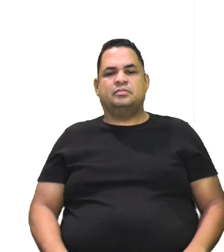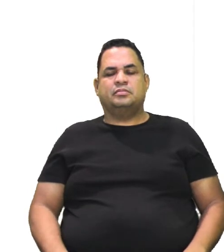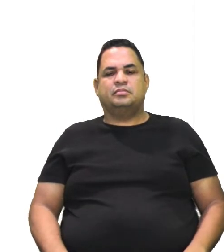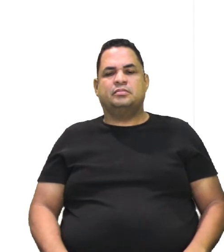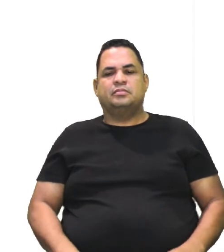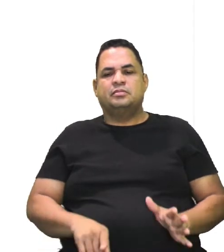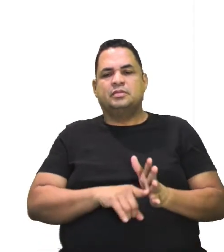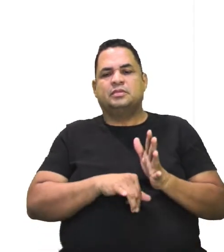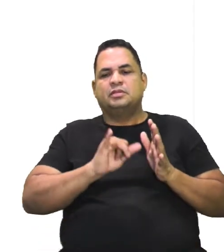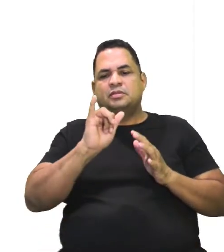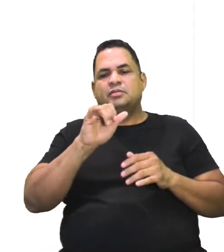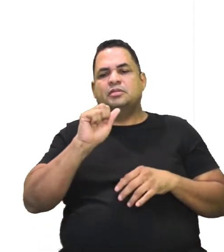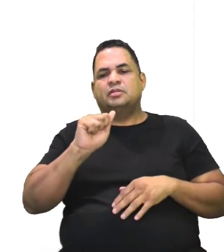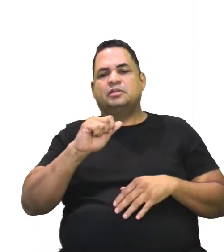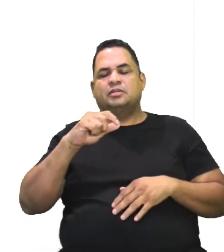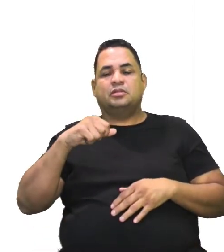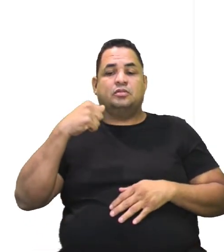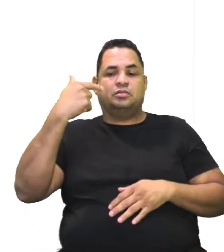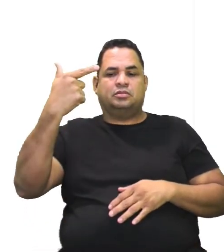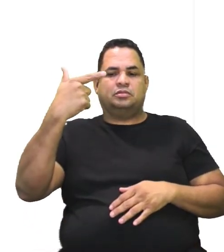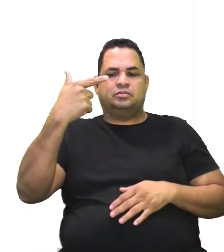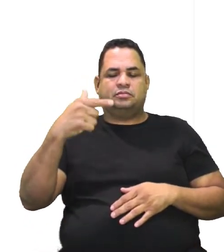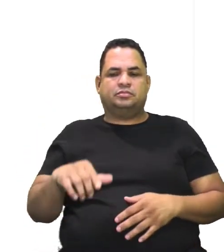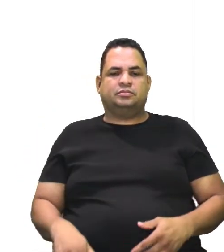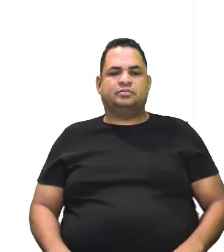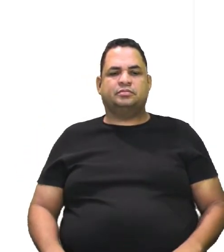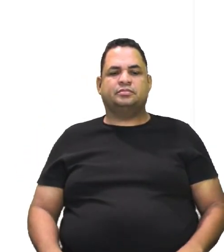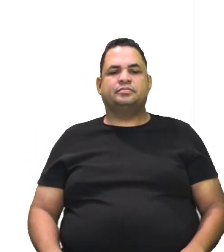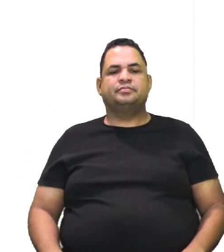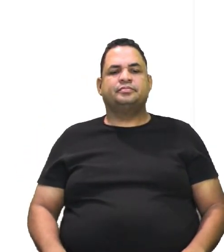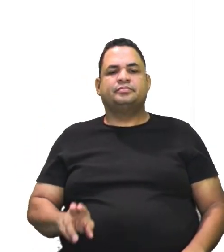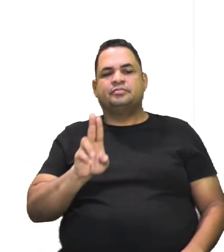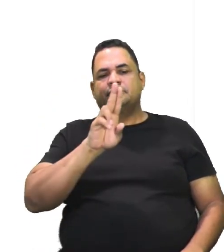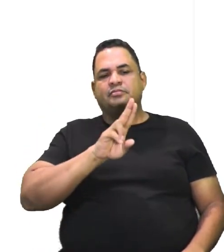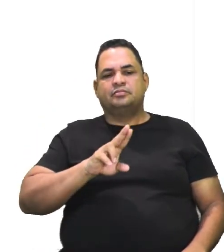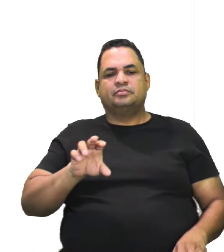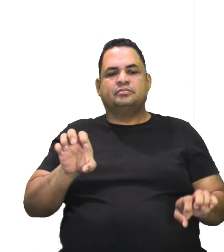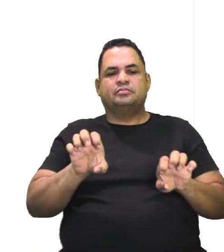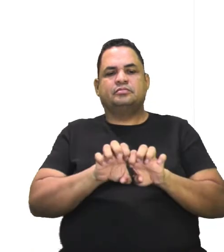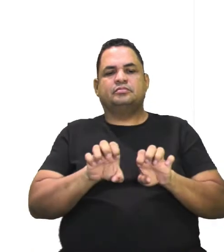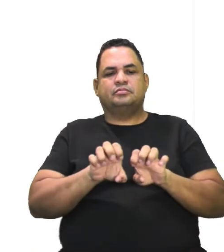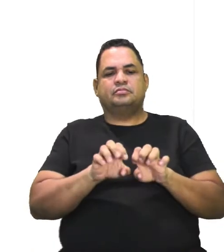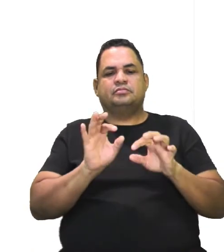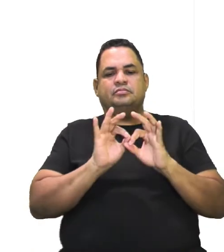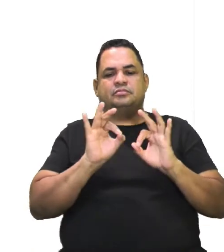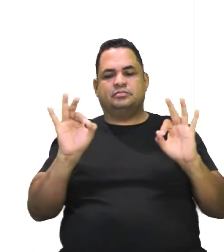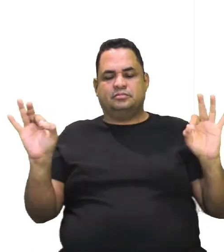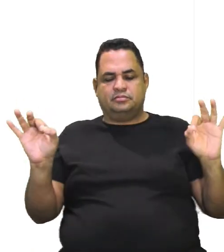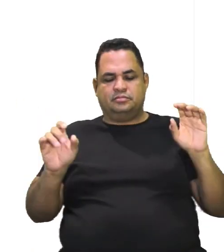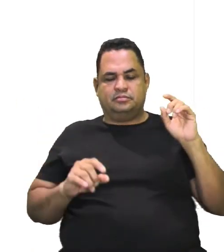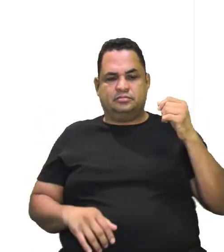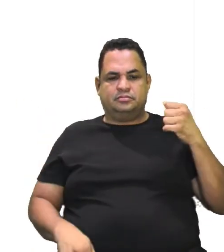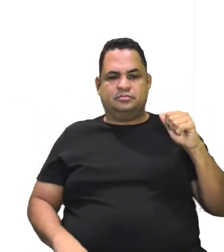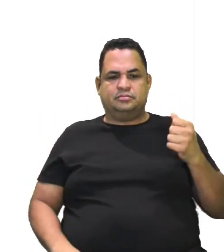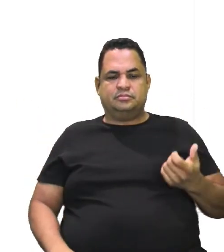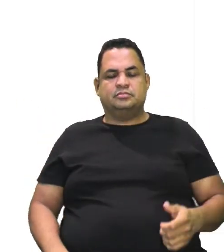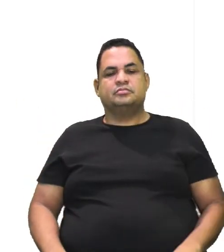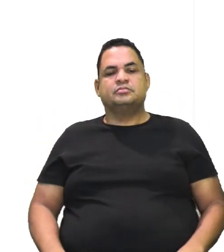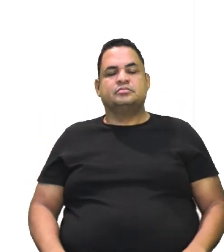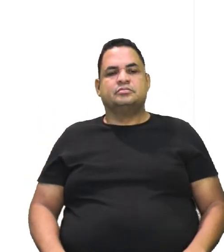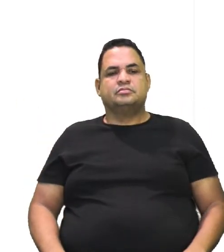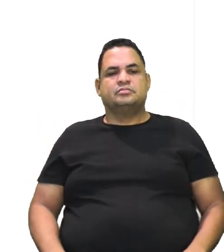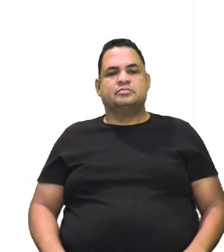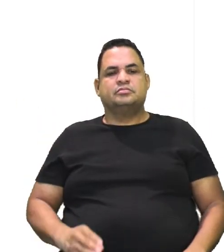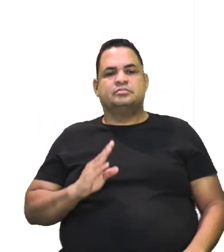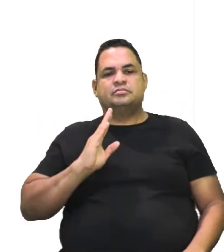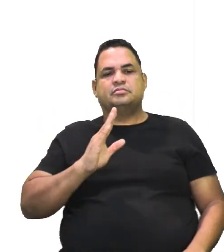menos o y do A ao quadrado. Então, vamos lá, agora usando a equação aqui da distância entre dois pontos, vamos lá. A distância entre dois